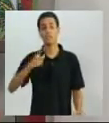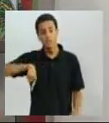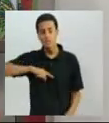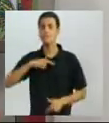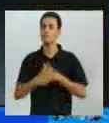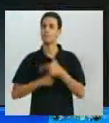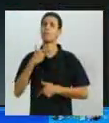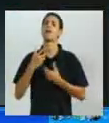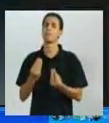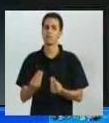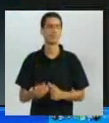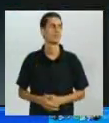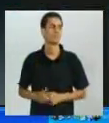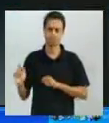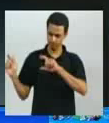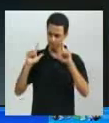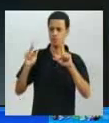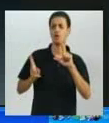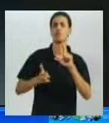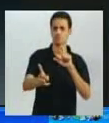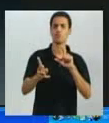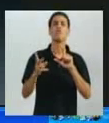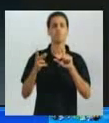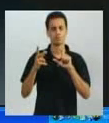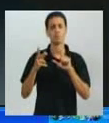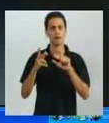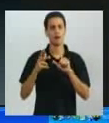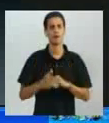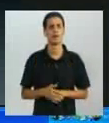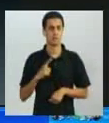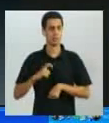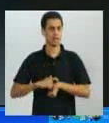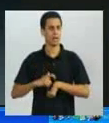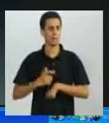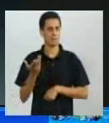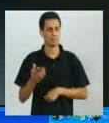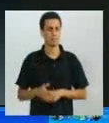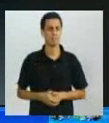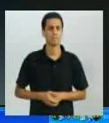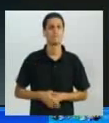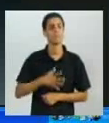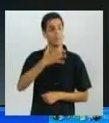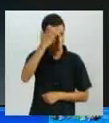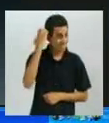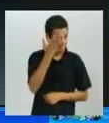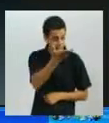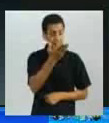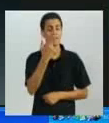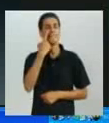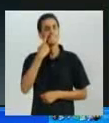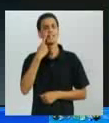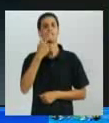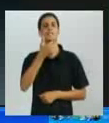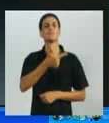ainda tenho tempo. Nesta própria tela. Estão aqui, vereador Ivanatis, mas hoje estão colocando, além dos